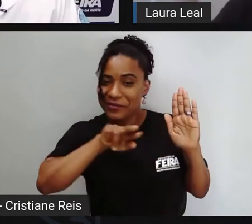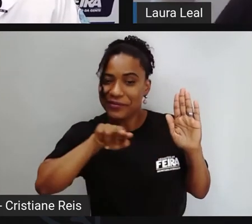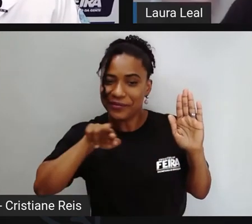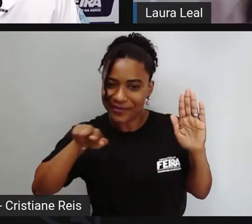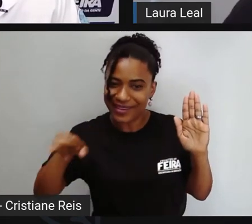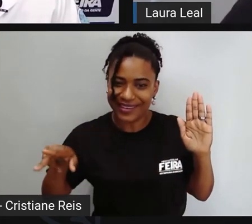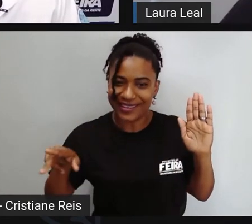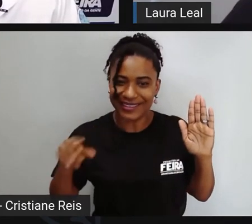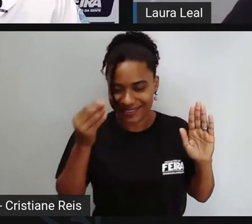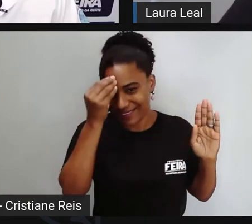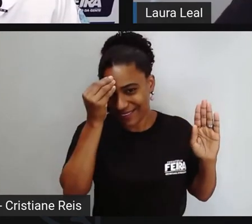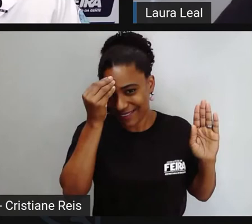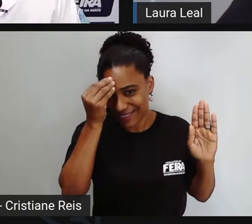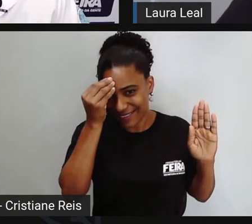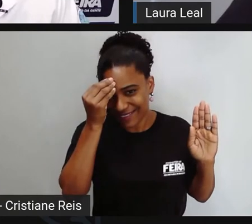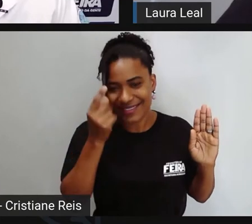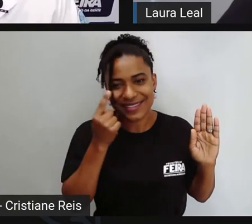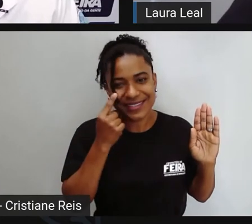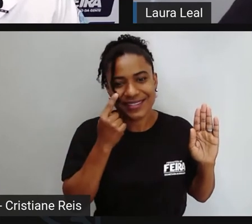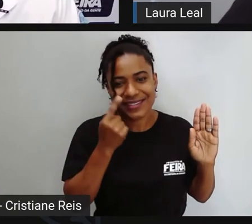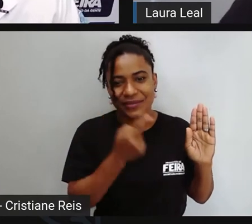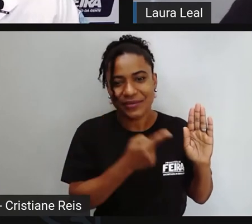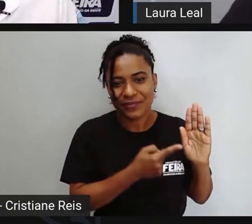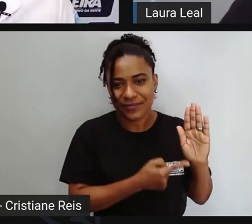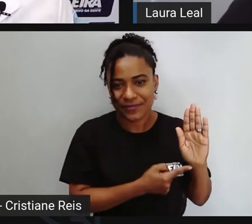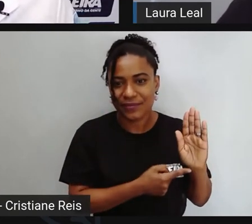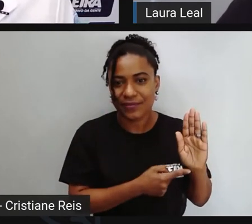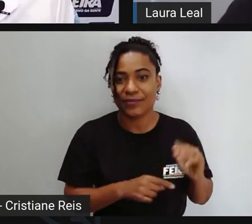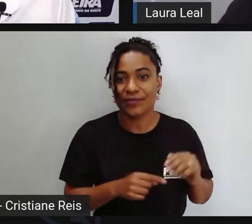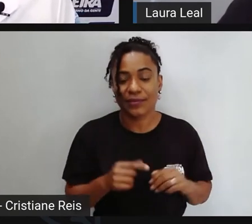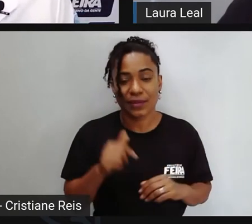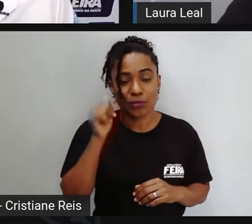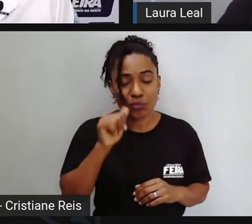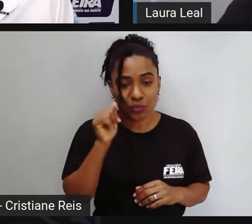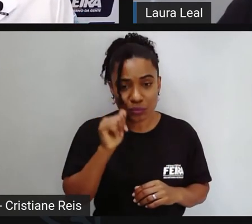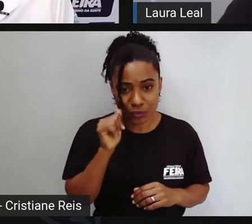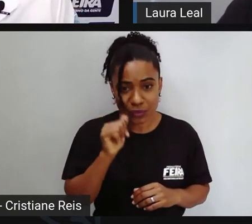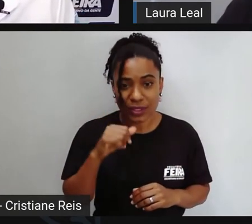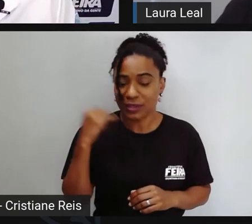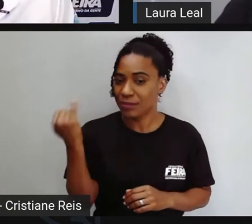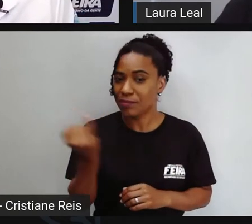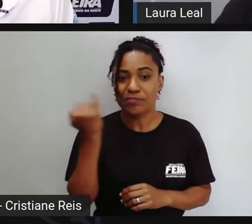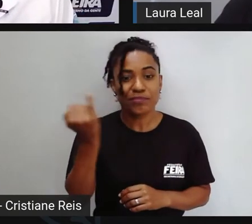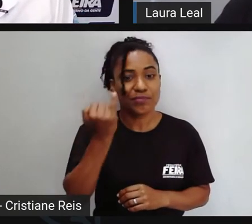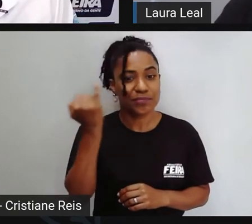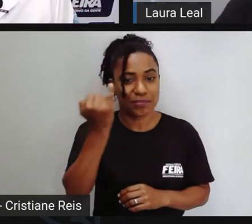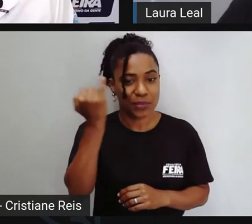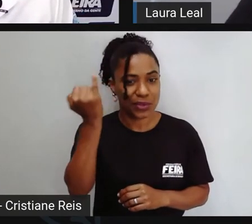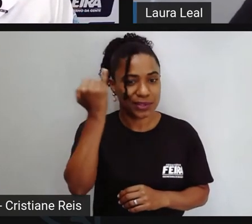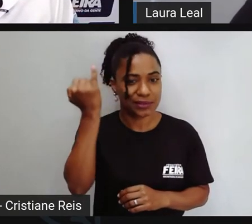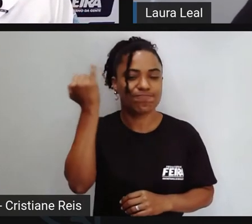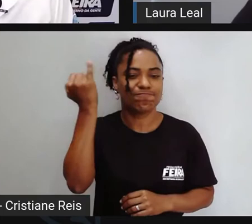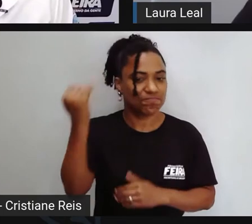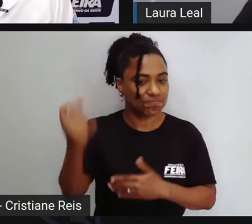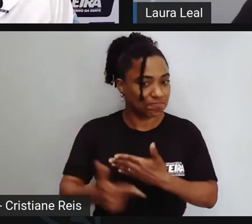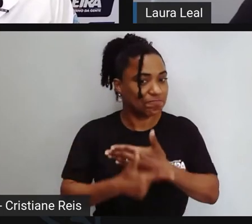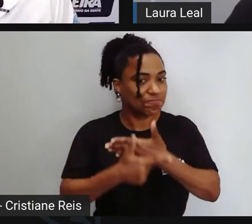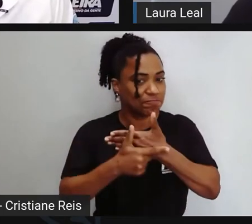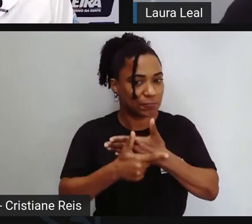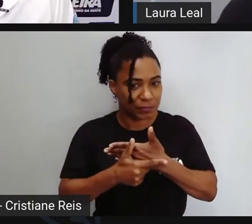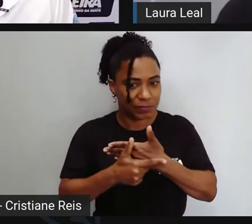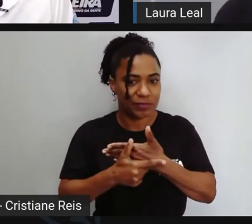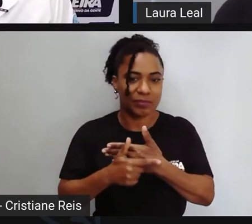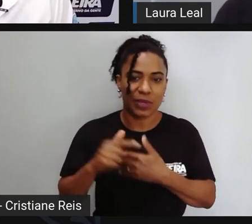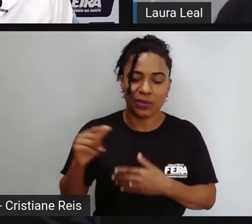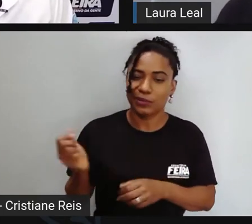de maneira desenfreada. Mas eu separei mulheres que foram muito importantes na construção do conhecimento que a